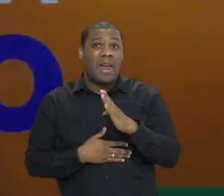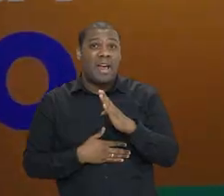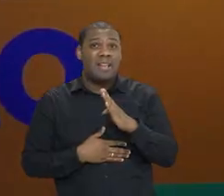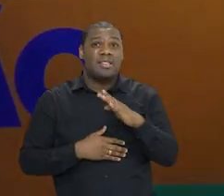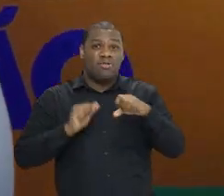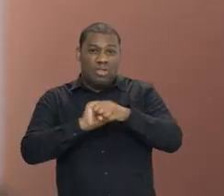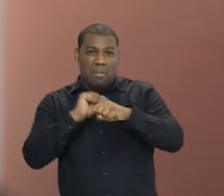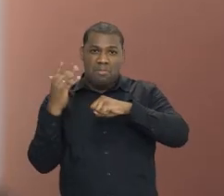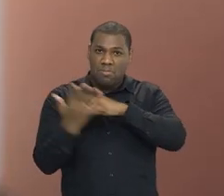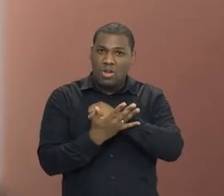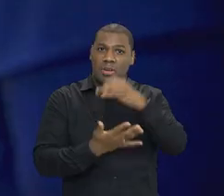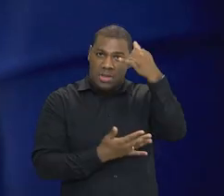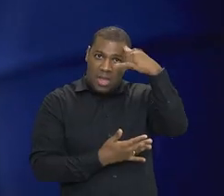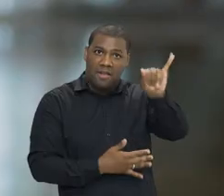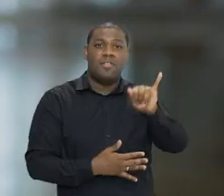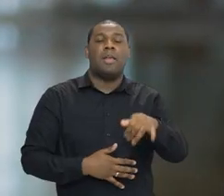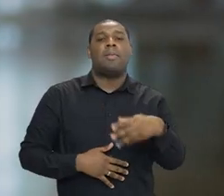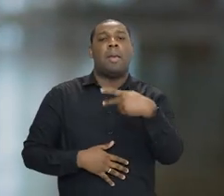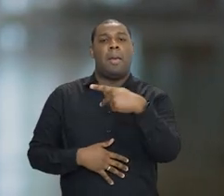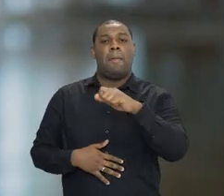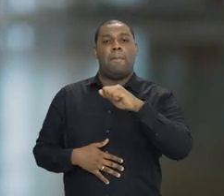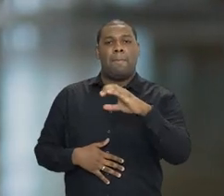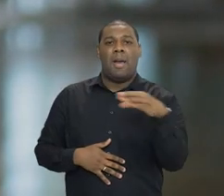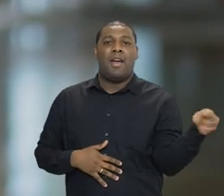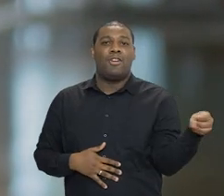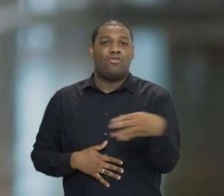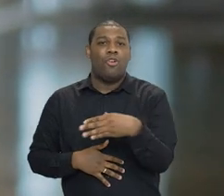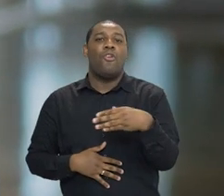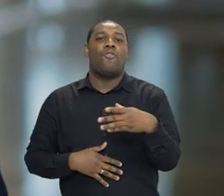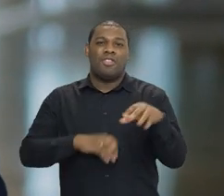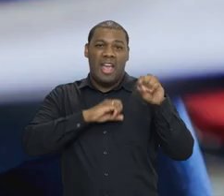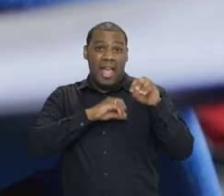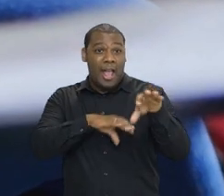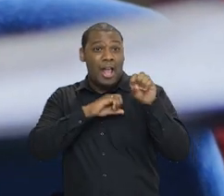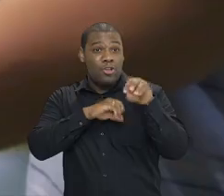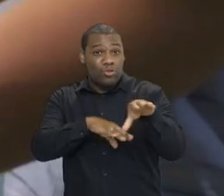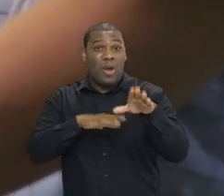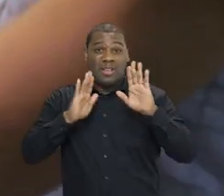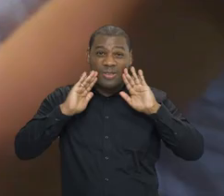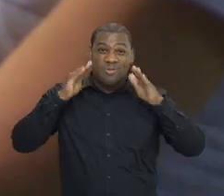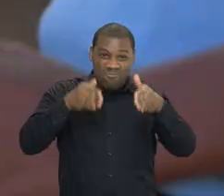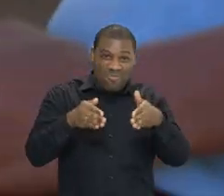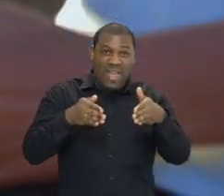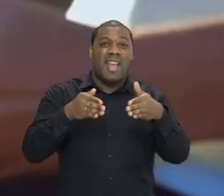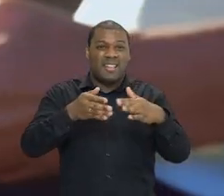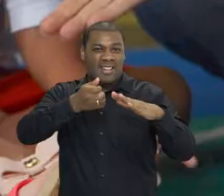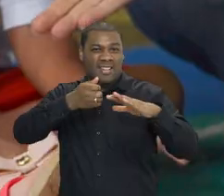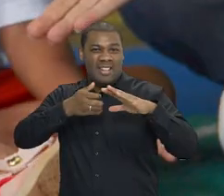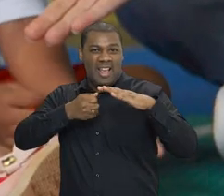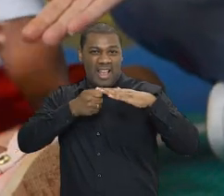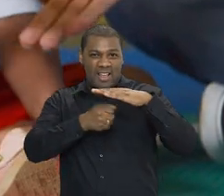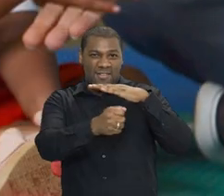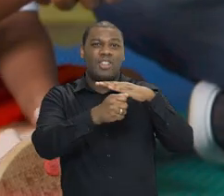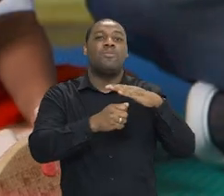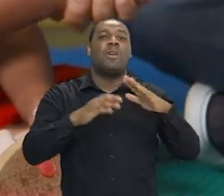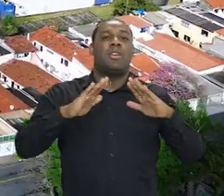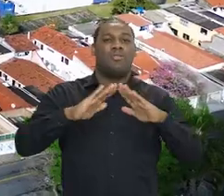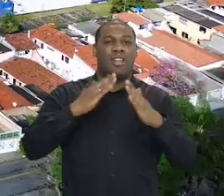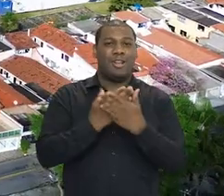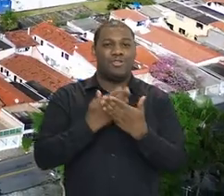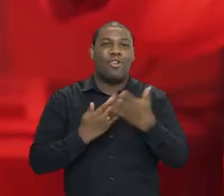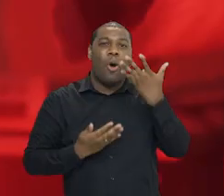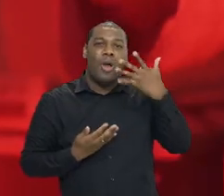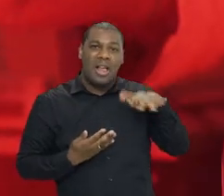para enfrentar o risco de novas pandemias. Com o novo PAC, a educação voltará a ser prioridade, com o investimento da creche